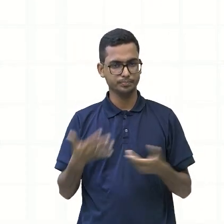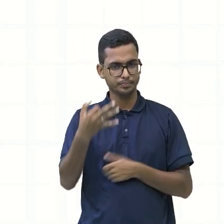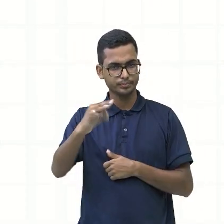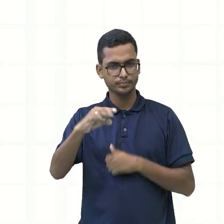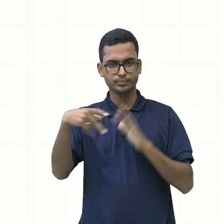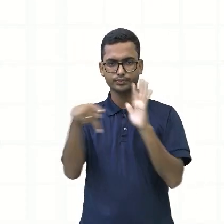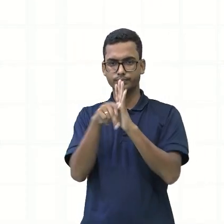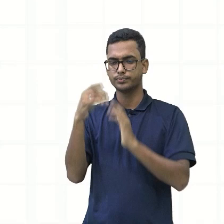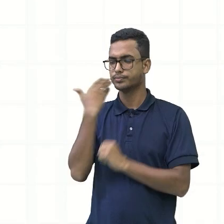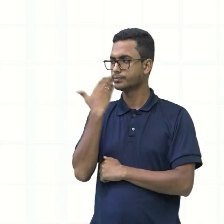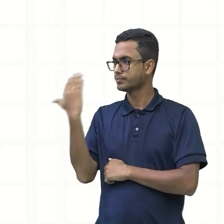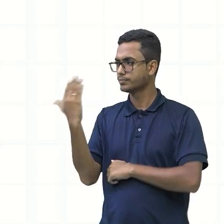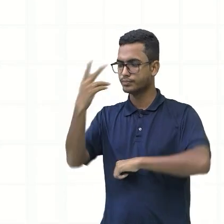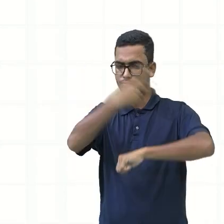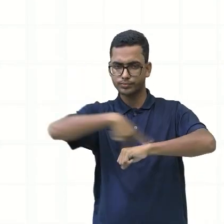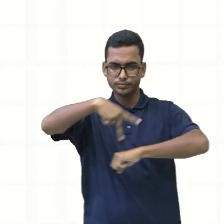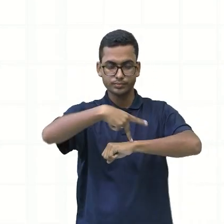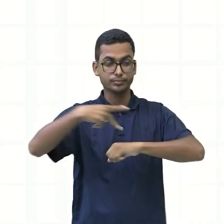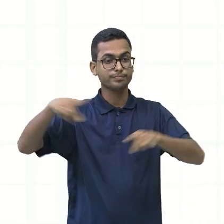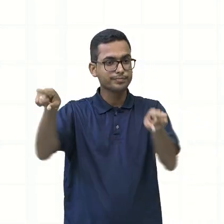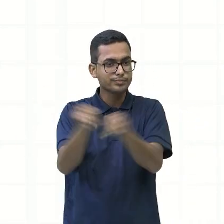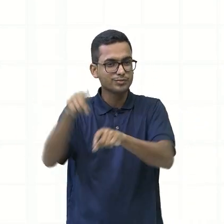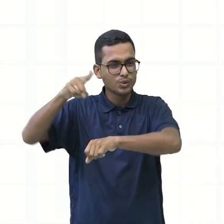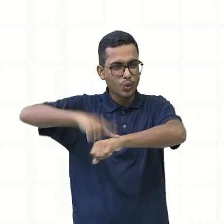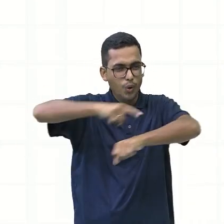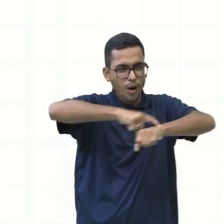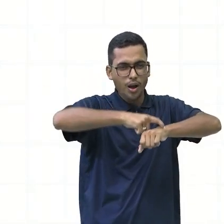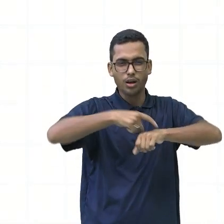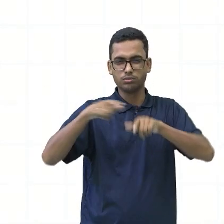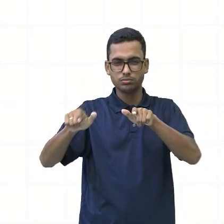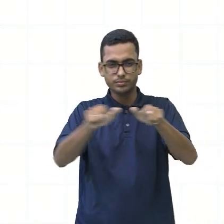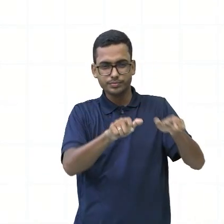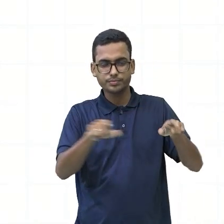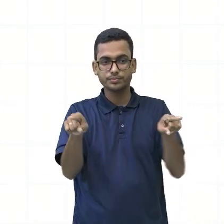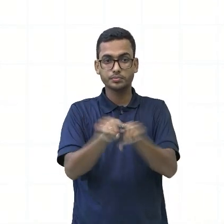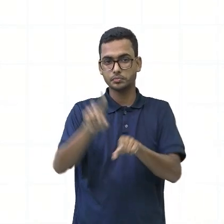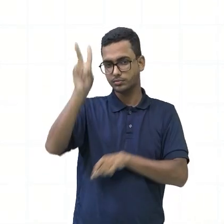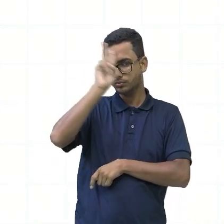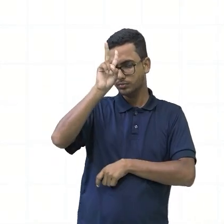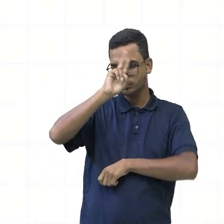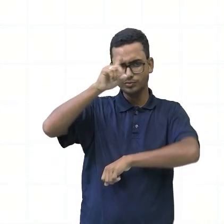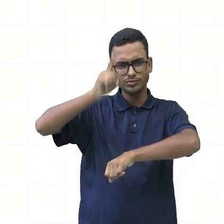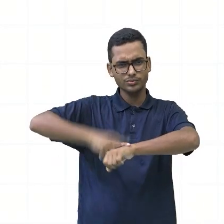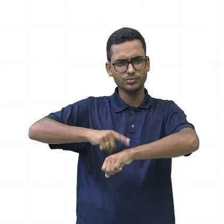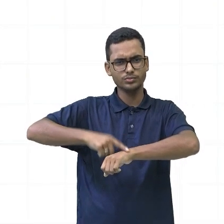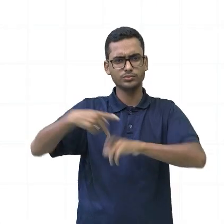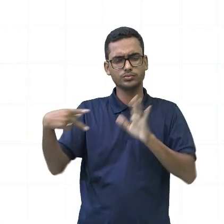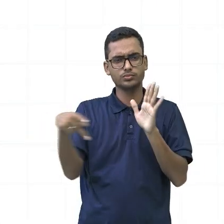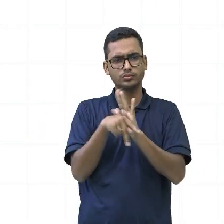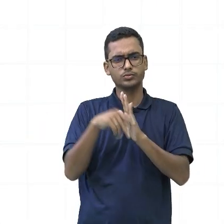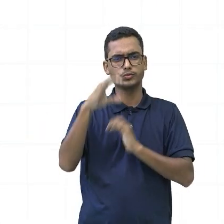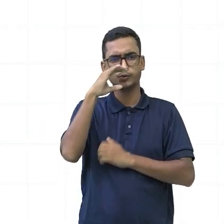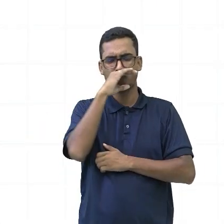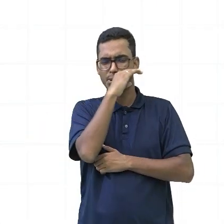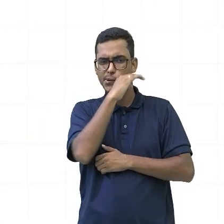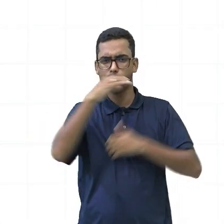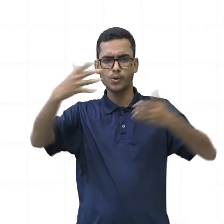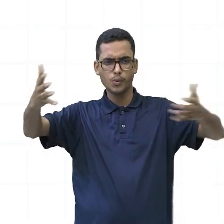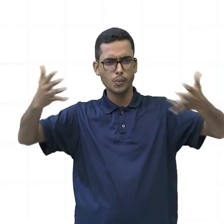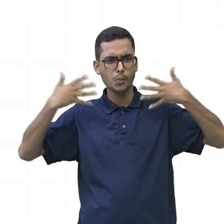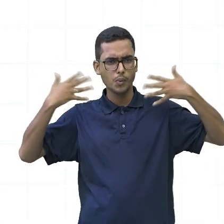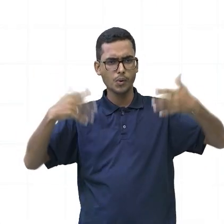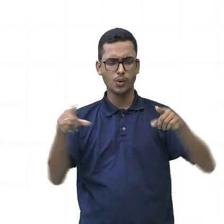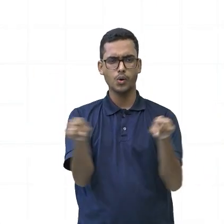país, tá? E falando em fusos horários, a gente lembra aí um pouco do horário de verão, que o Brasil adotou esse horário pela primeira vez no